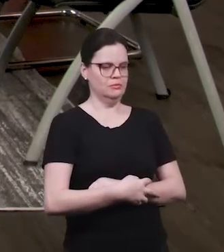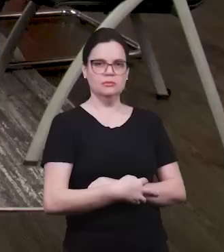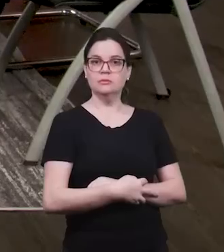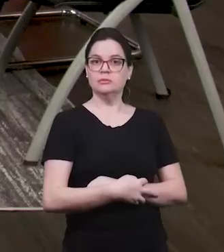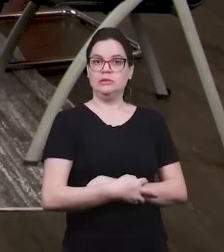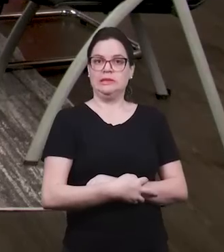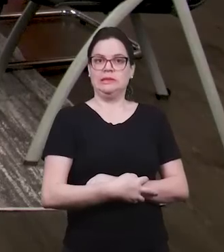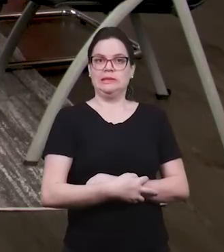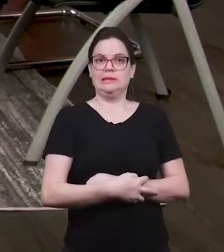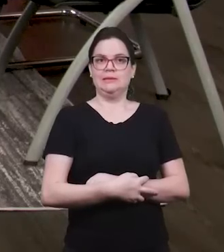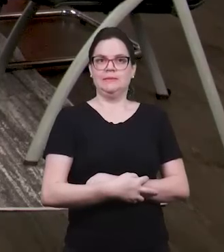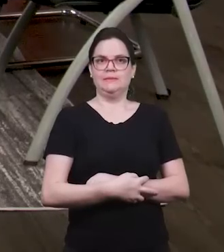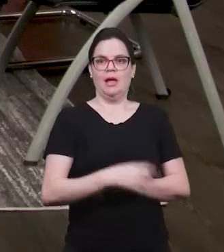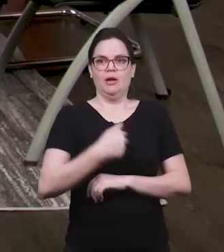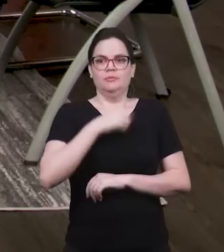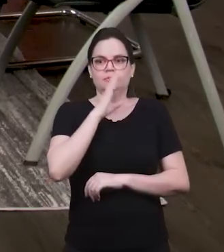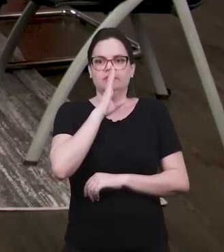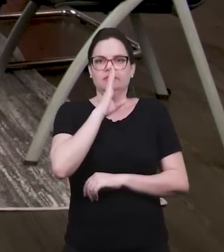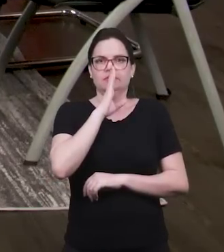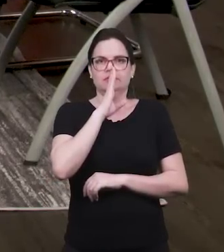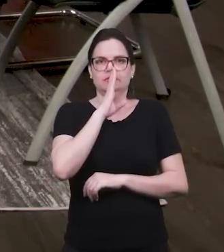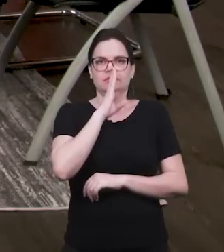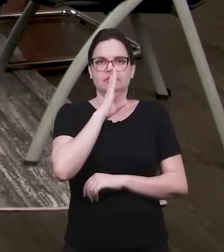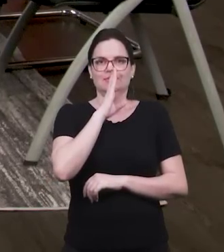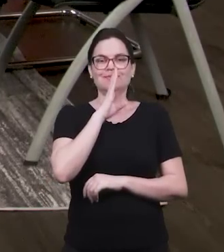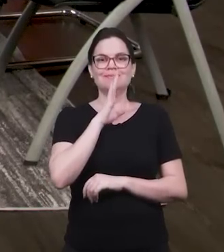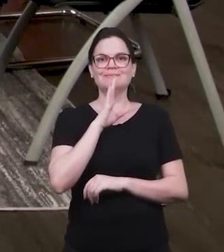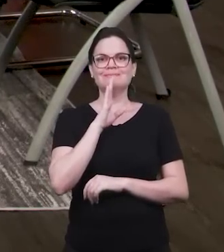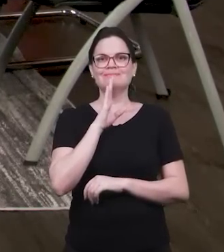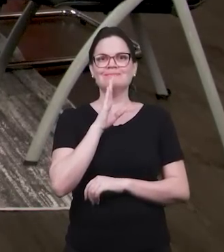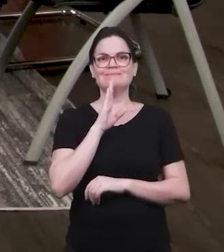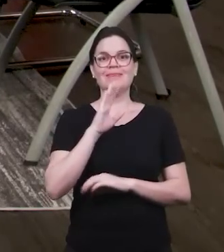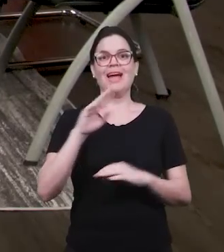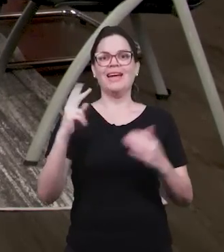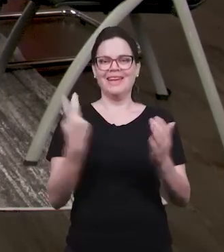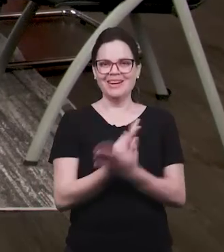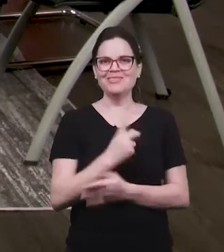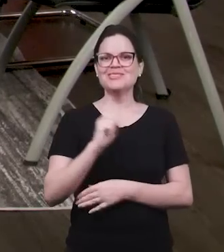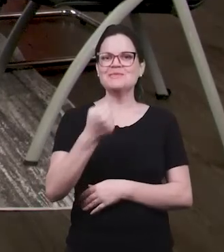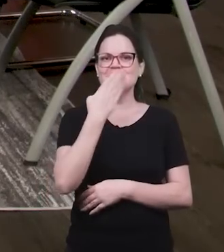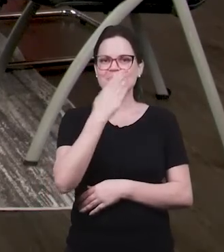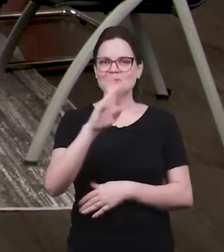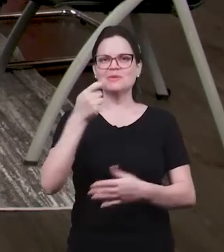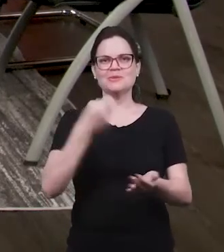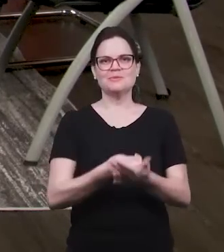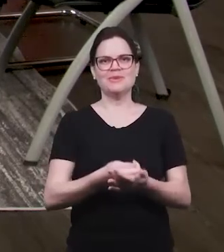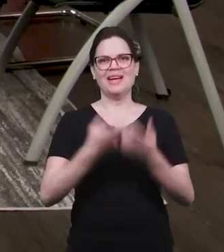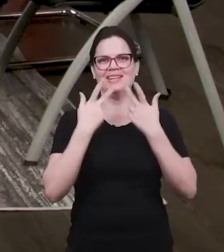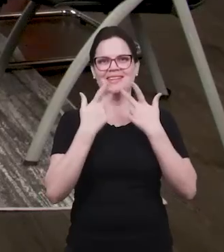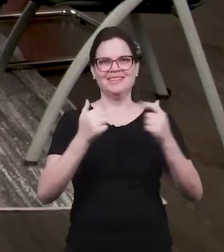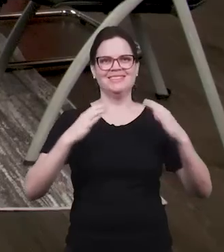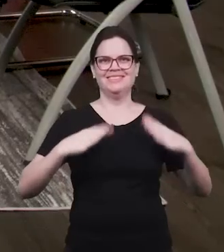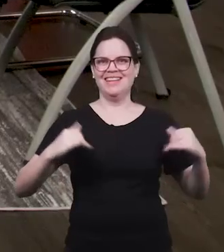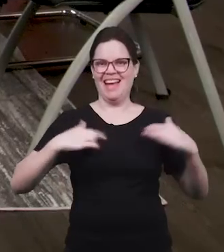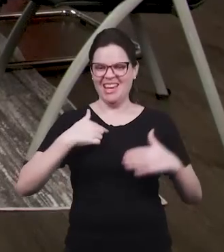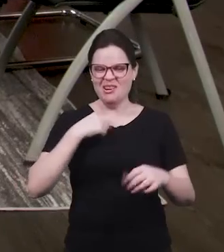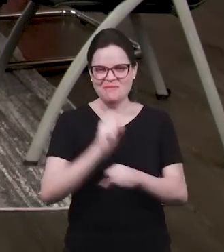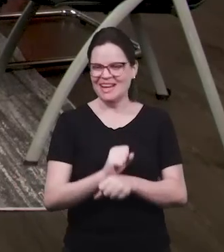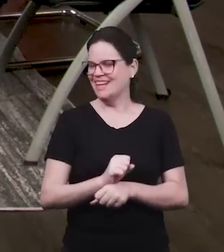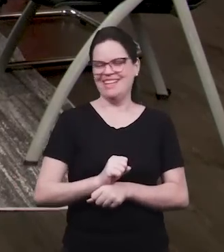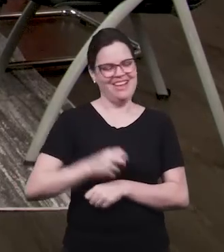Entendeu? Aí eu parei, aí o Senhor me deu a bênção, o dom de línguas. Aí eu não parei mais de falar em línguas. Não é no grito,